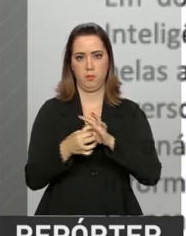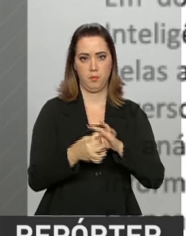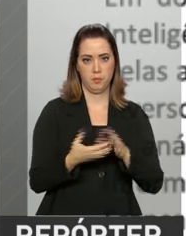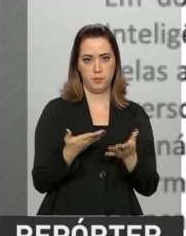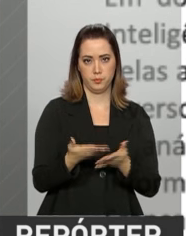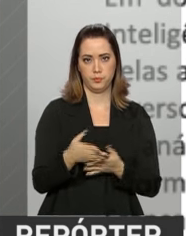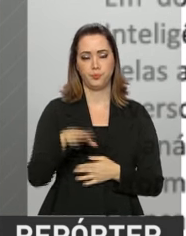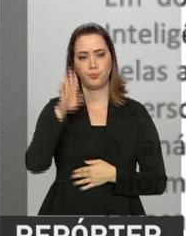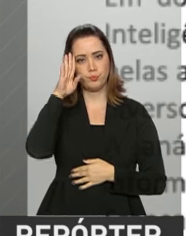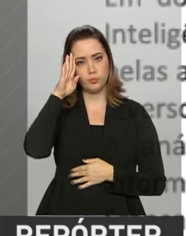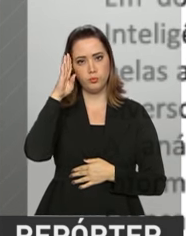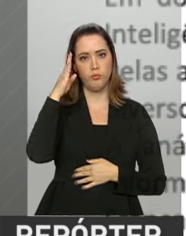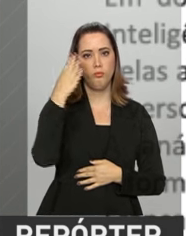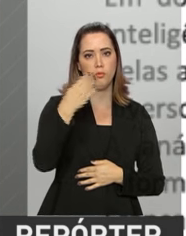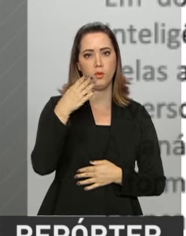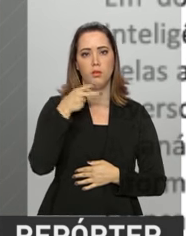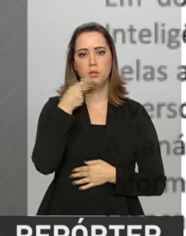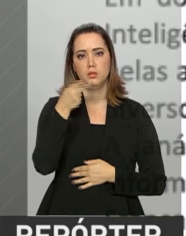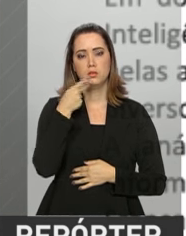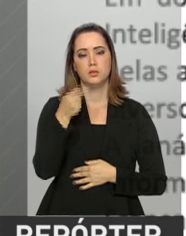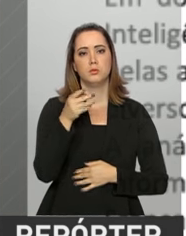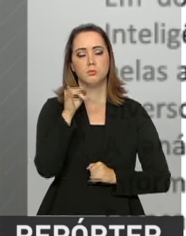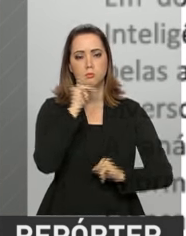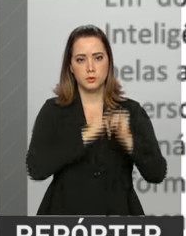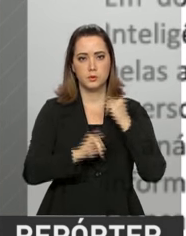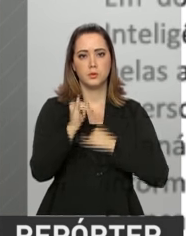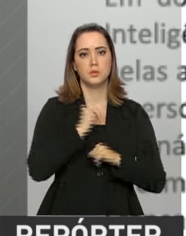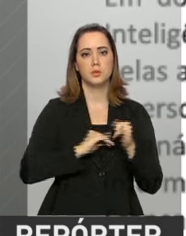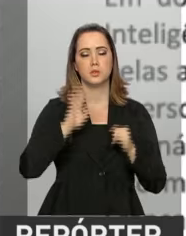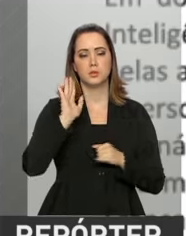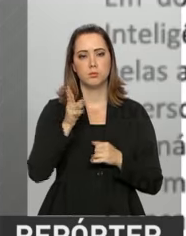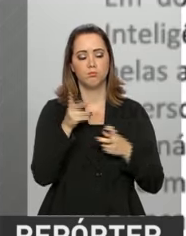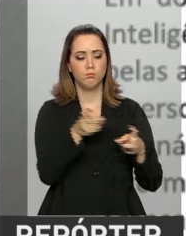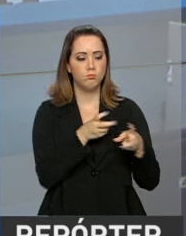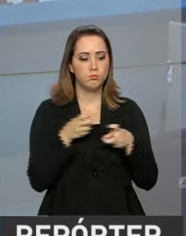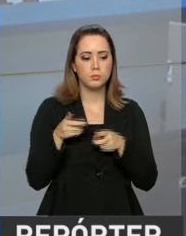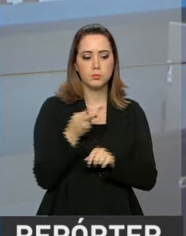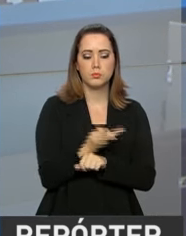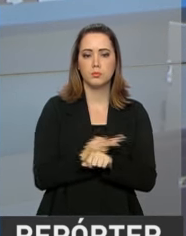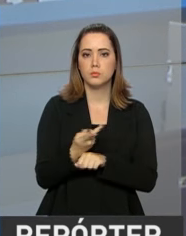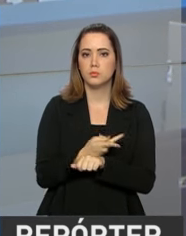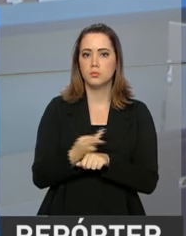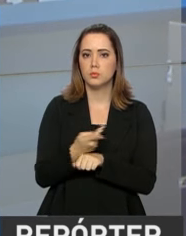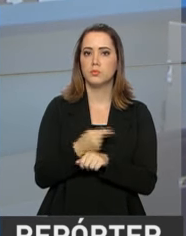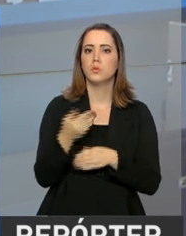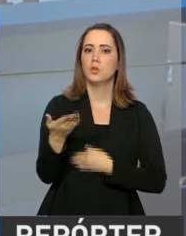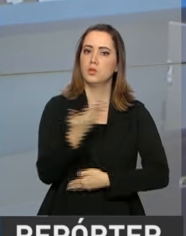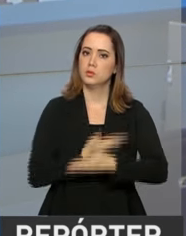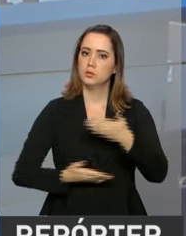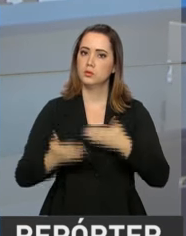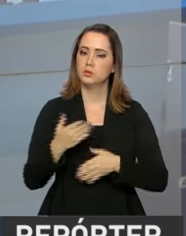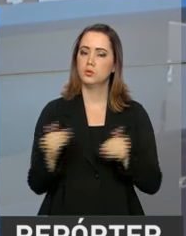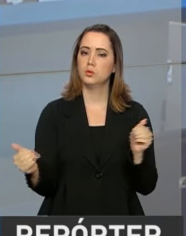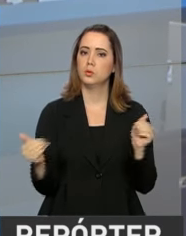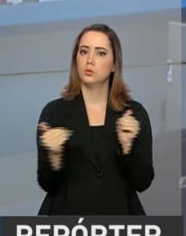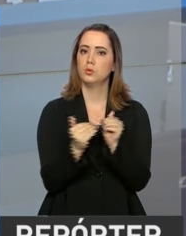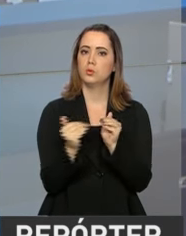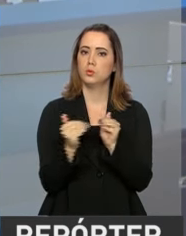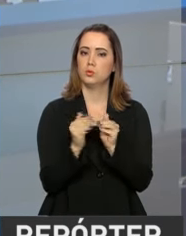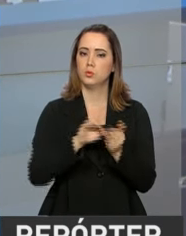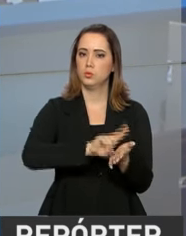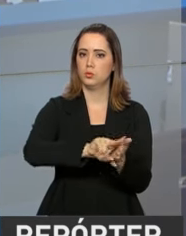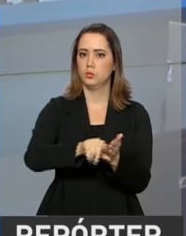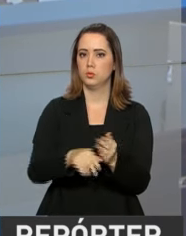França explicou que a informação foi analisada pelas agências francesas. em cooperação com órgãos de inteligência de